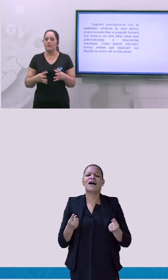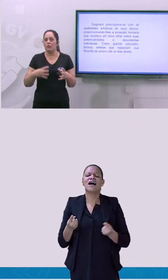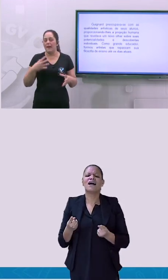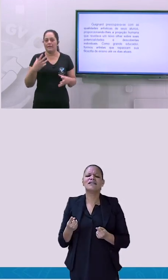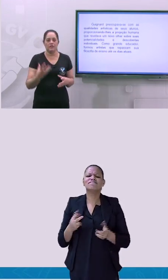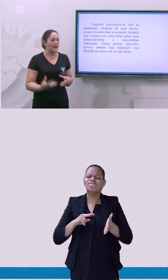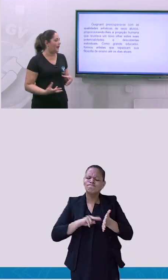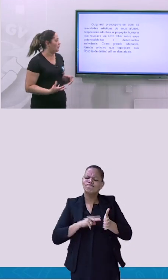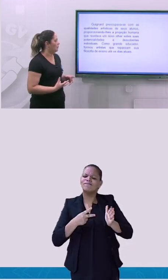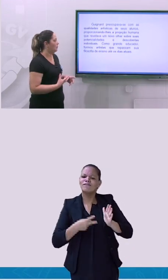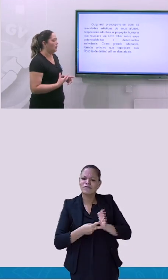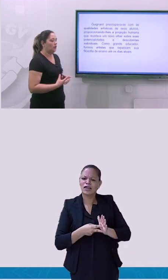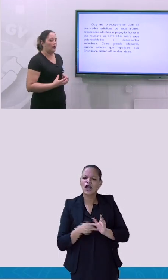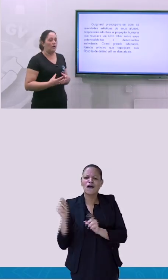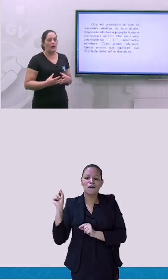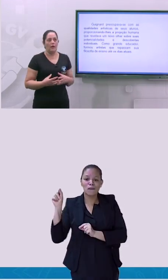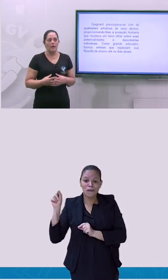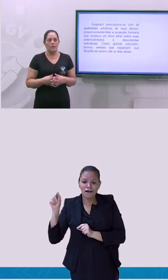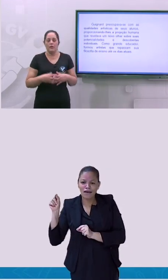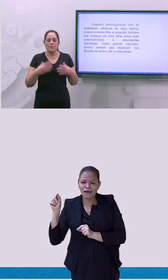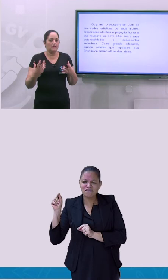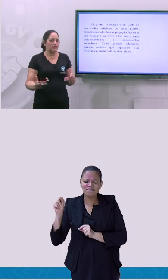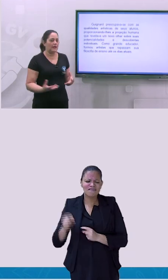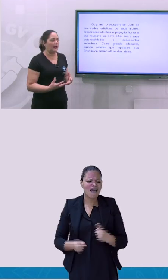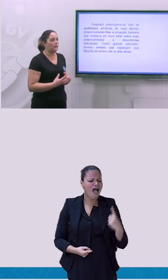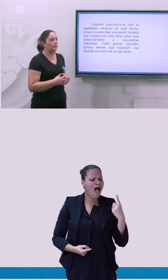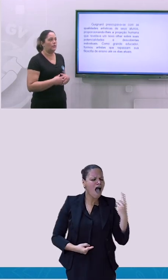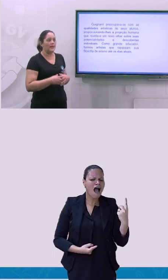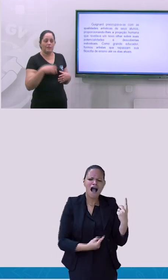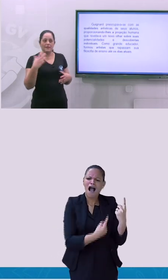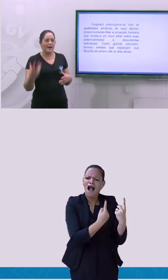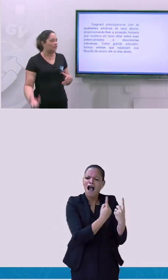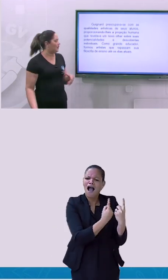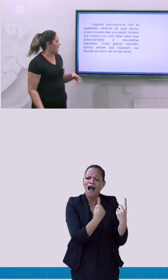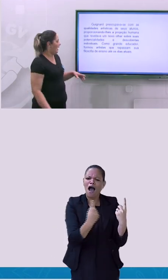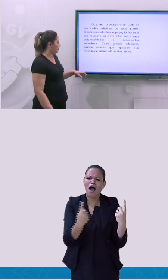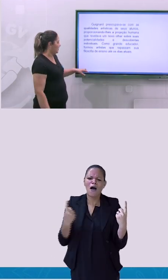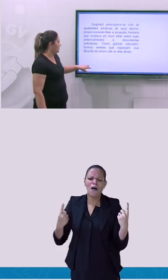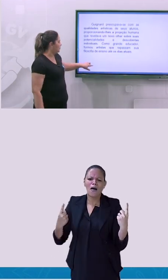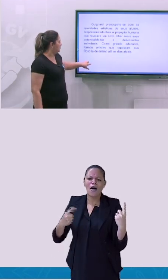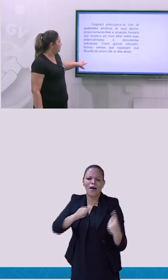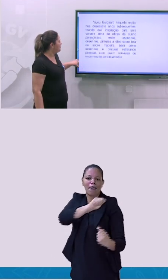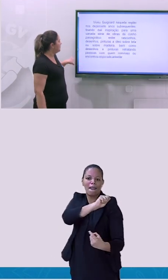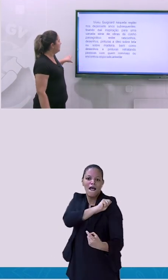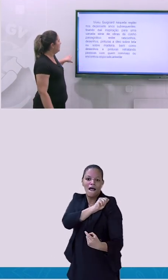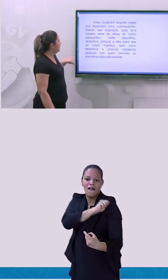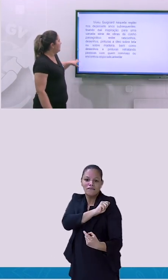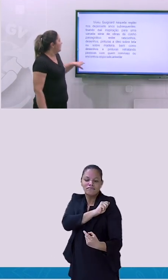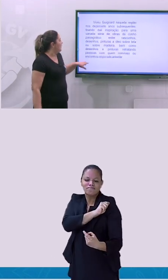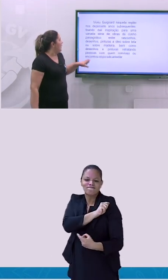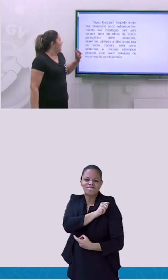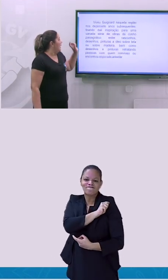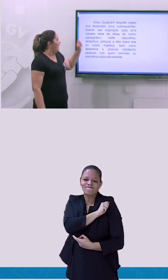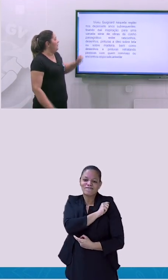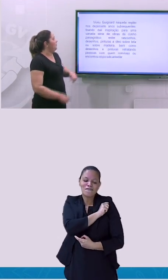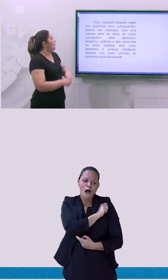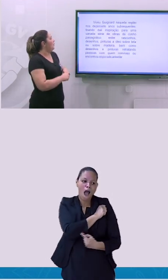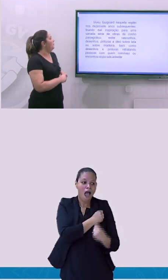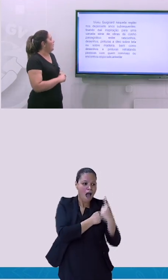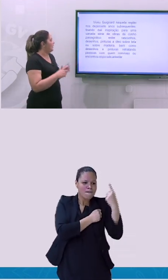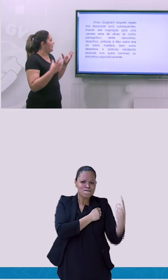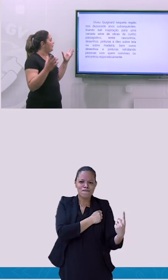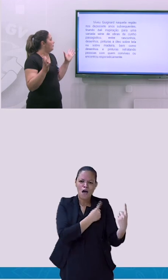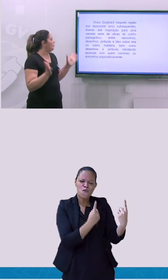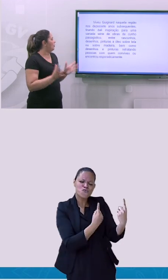valorizava a descoberta de cada aluno, o limite de cada aluno e a vontade de criar de cada um. Ele